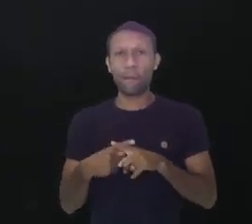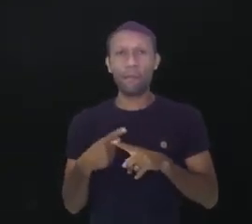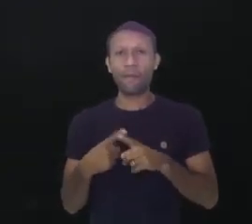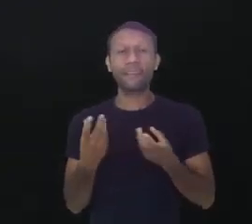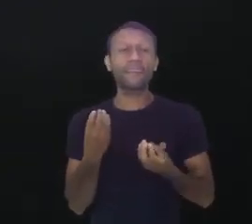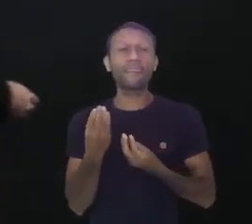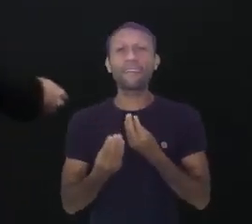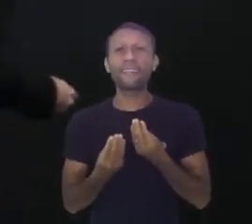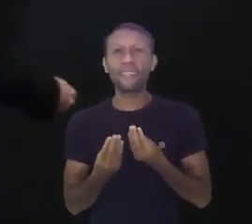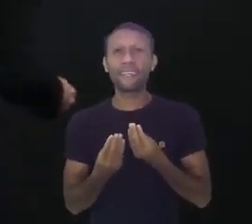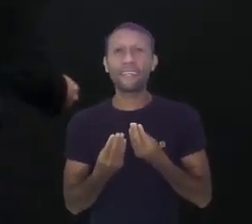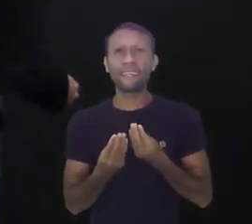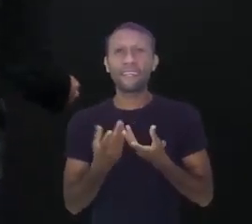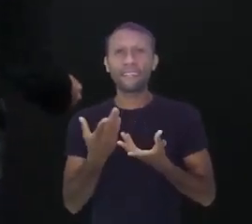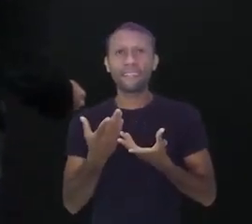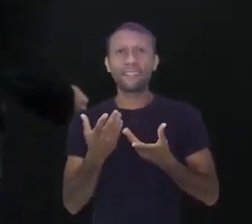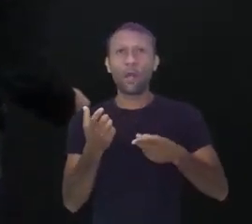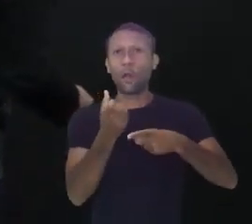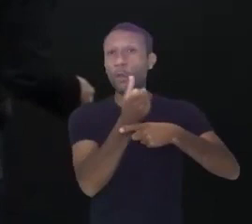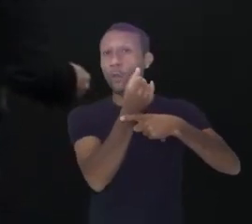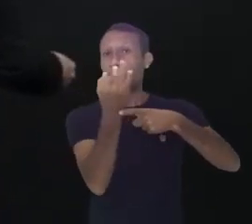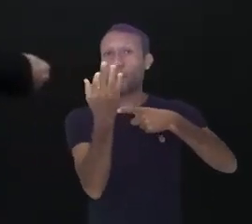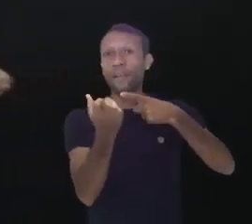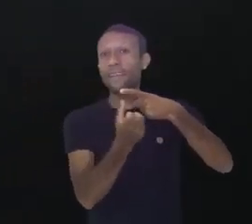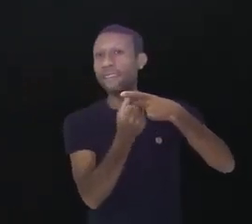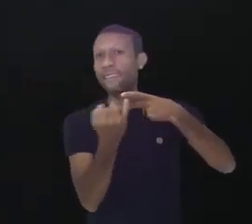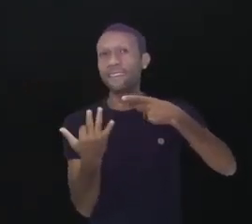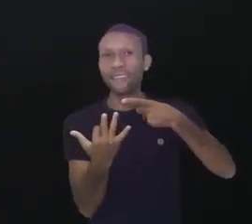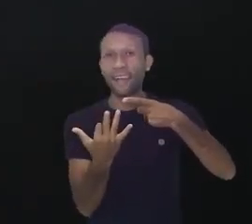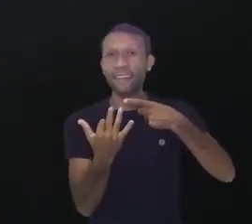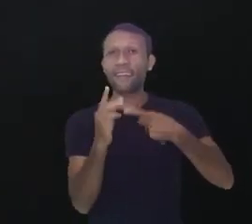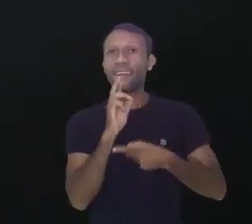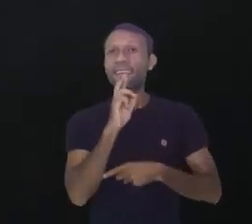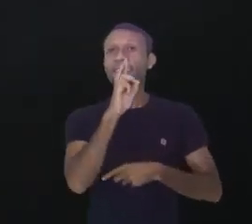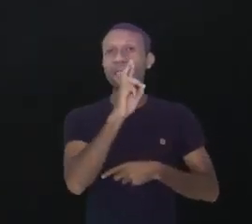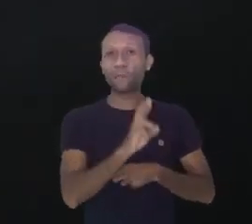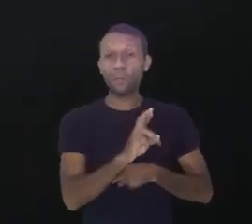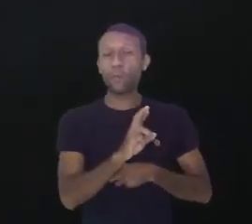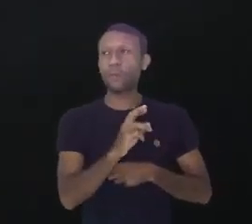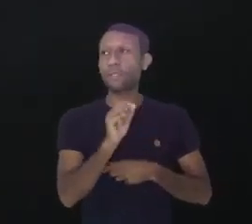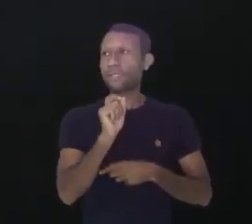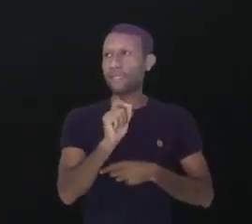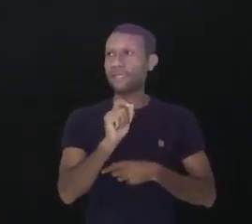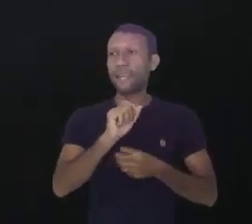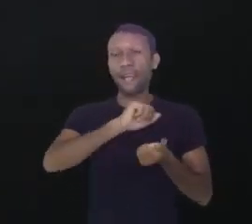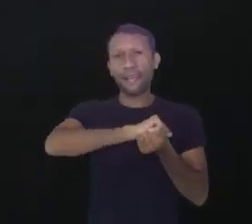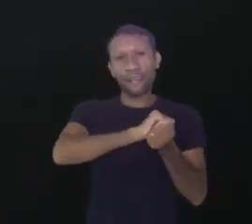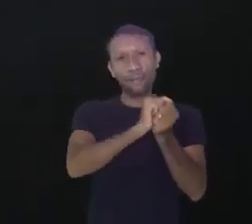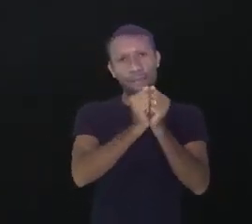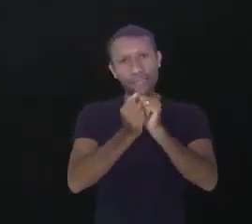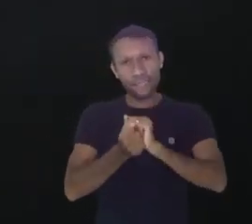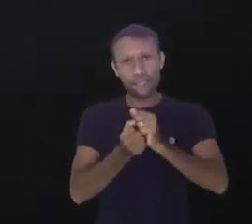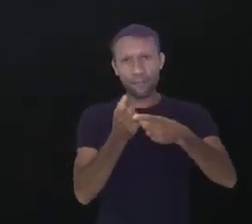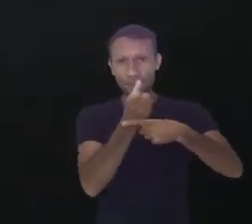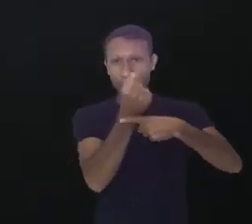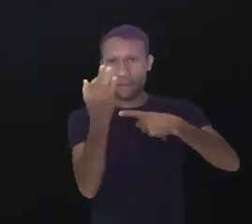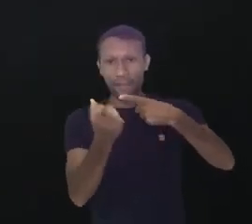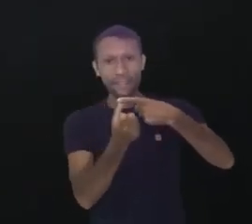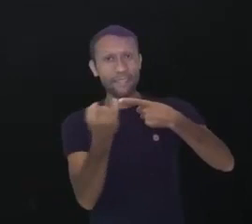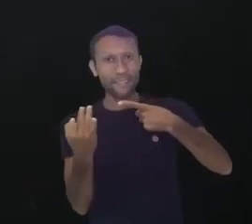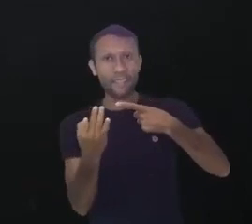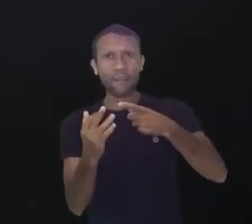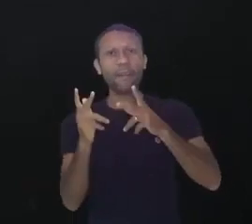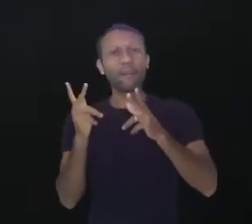O que isso quer dizer? Que o nosso quociente é o resultado da transformação desse número